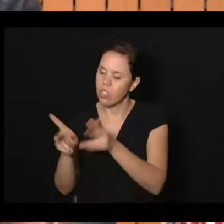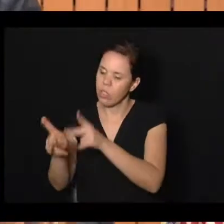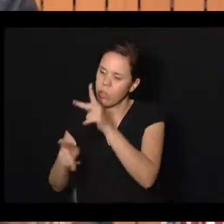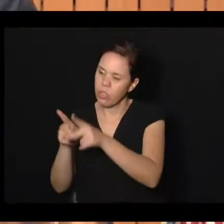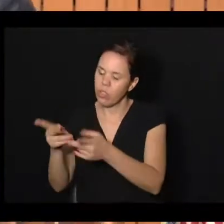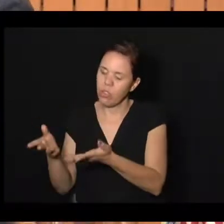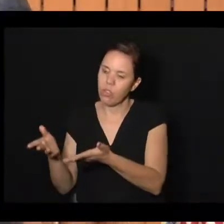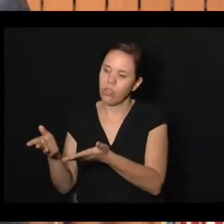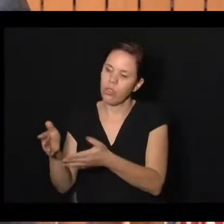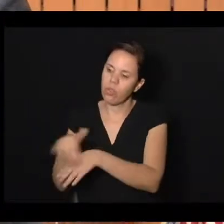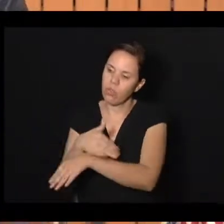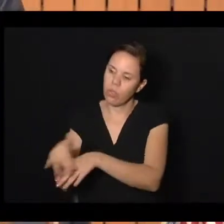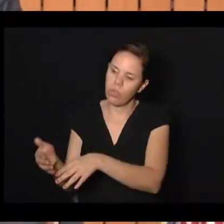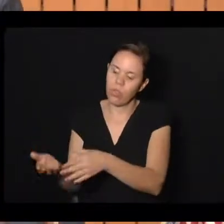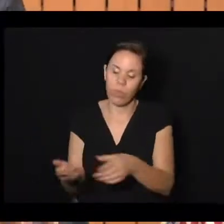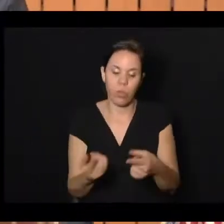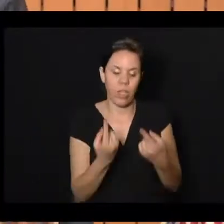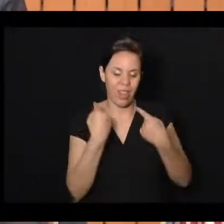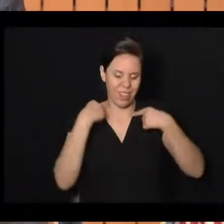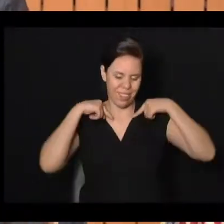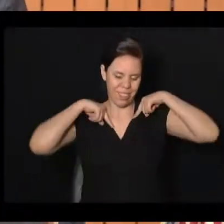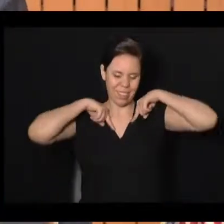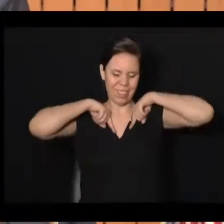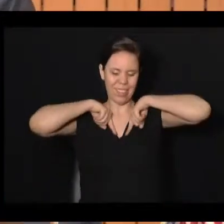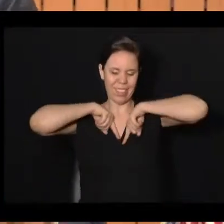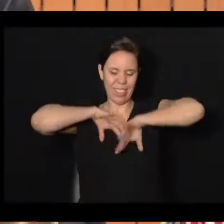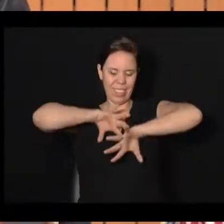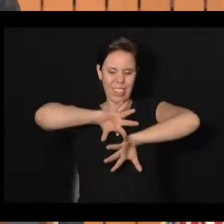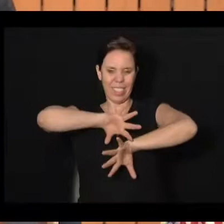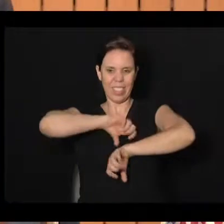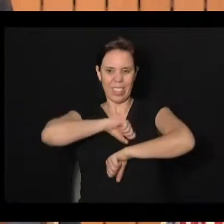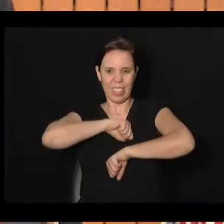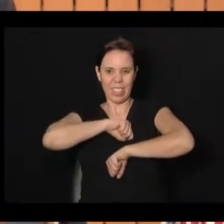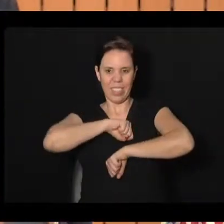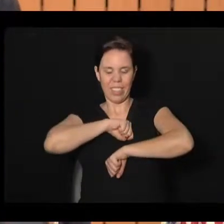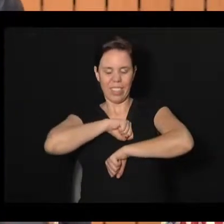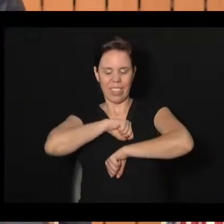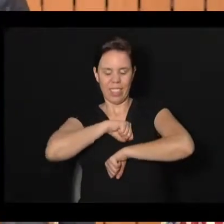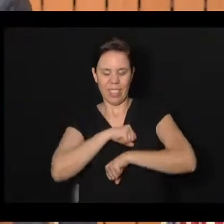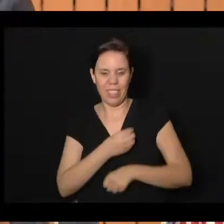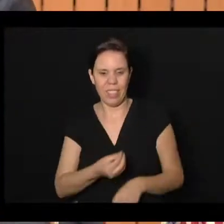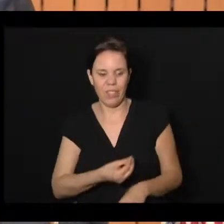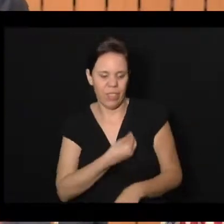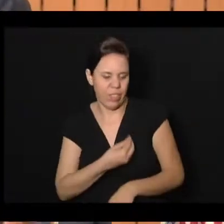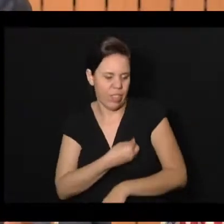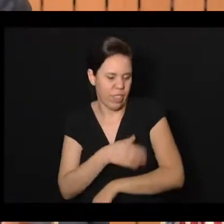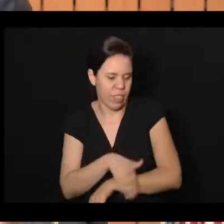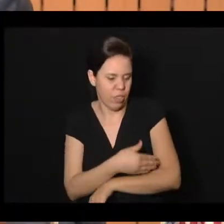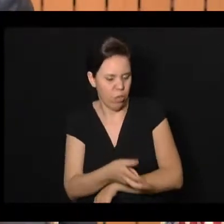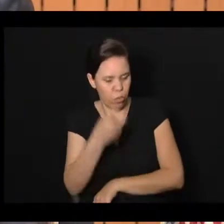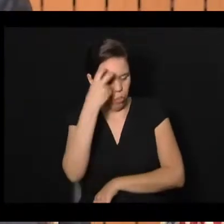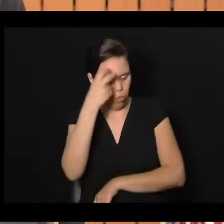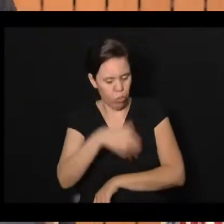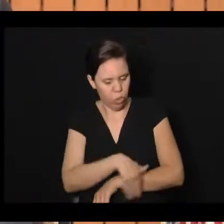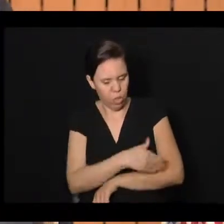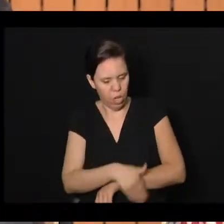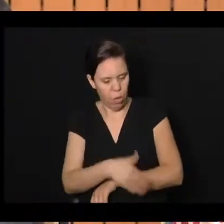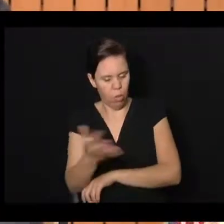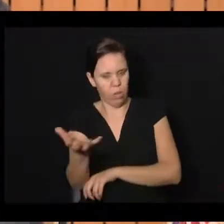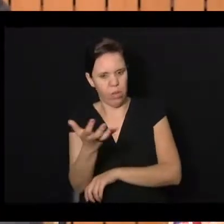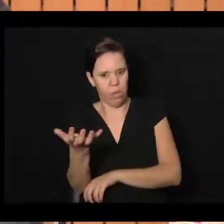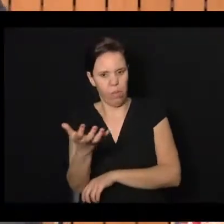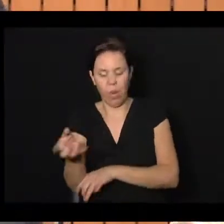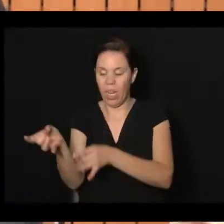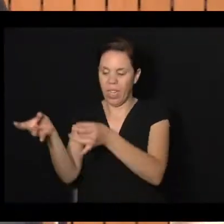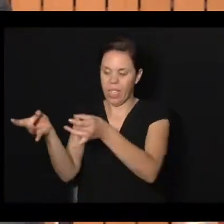roupa dela porque ela internaliza aquele modo de ser aquele modo de viver na rua então entre as que você vai saber viver na rua agora para sair da